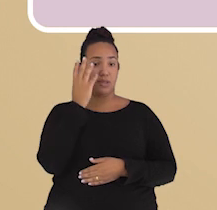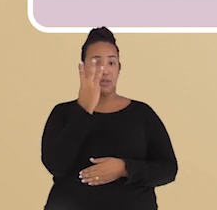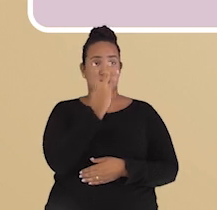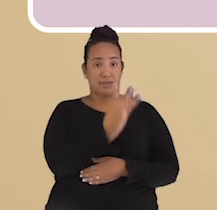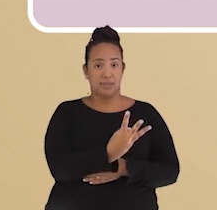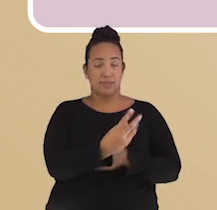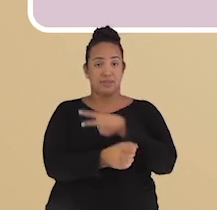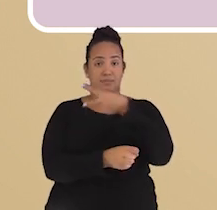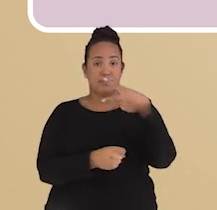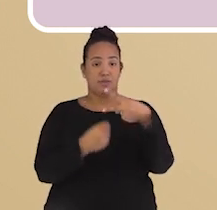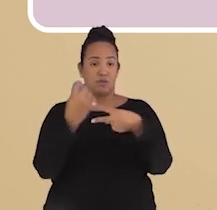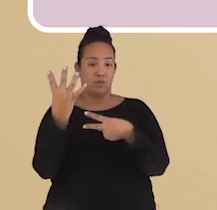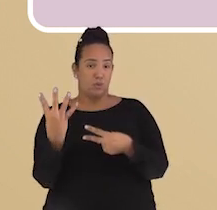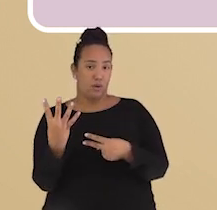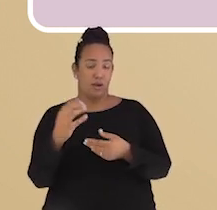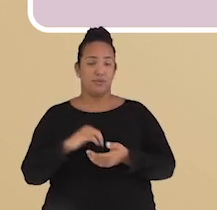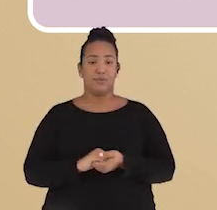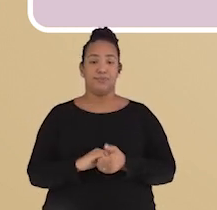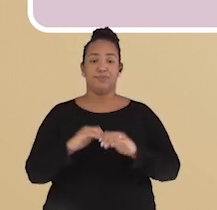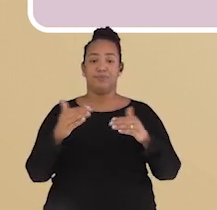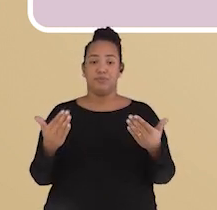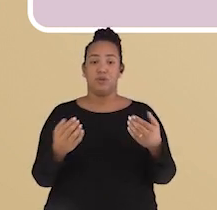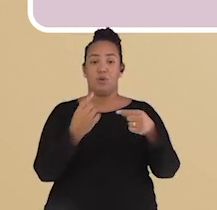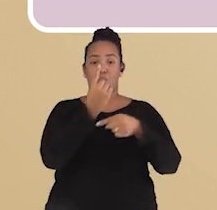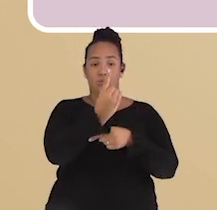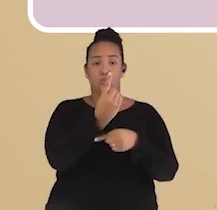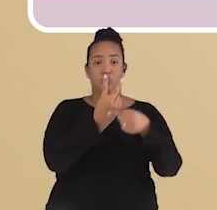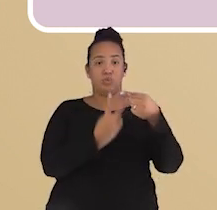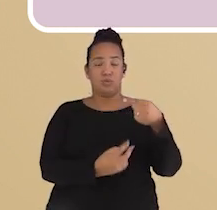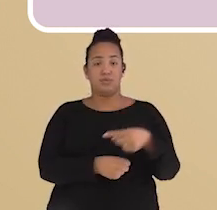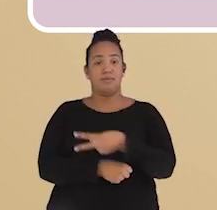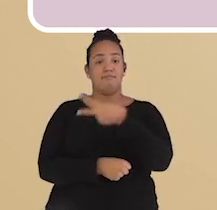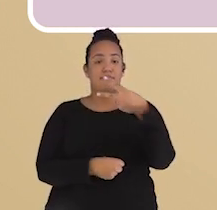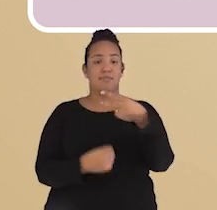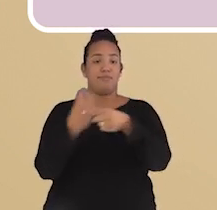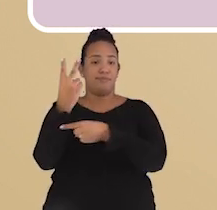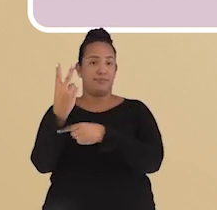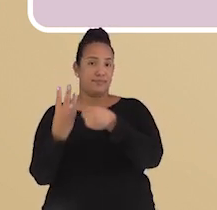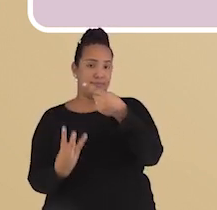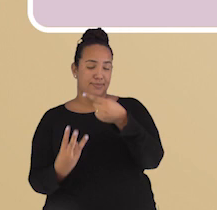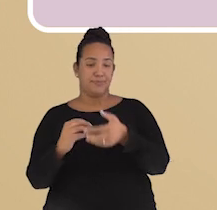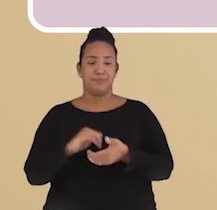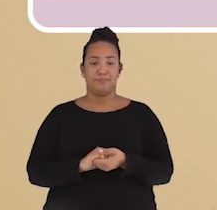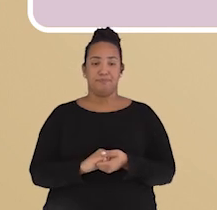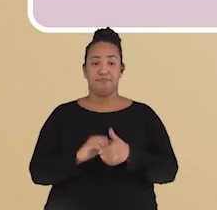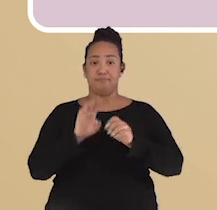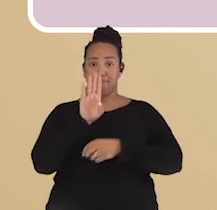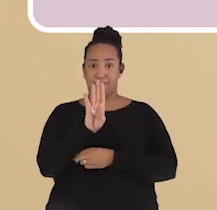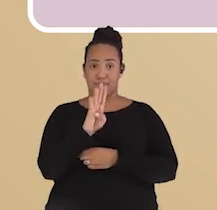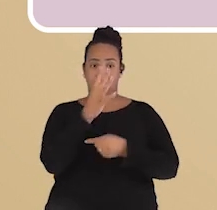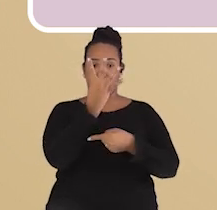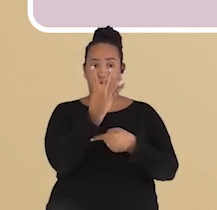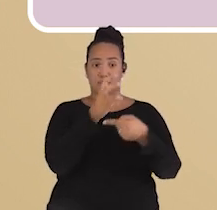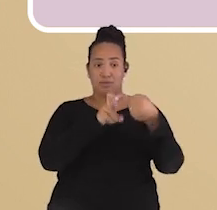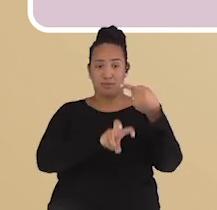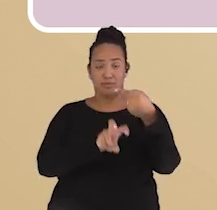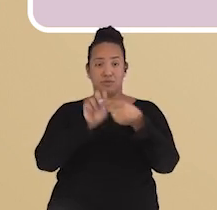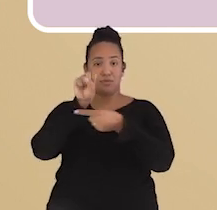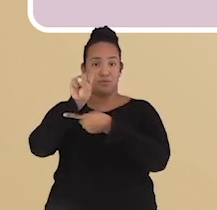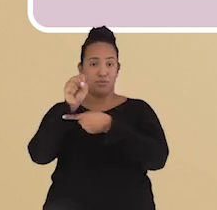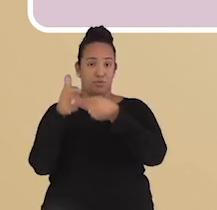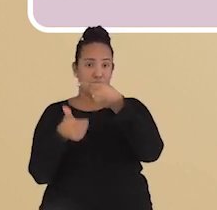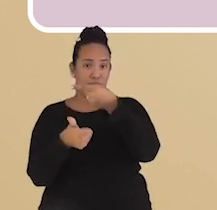4. Logo, meio é menor do que 2/3. Letra B, 4/5